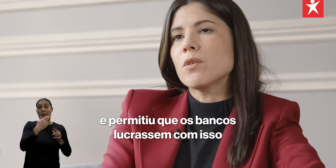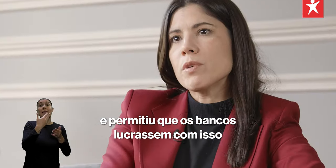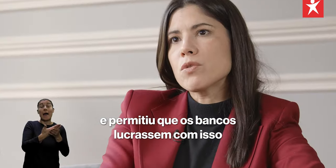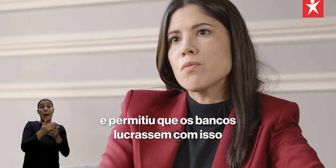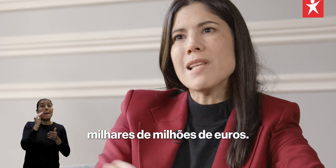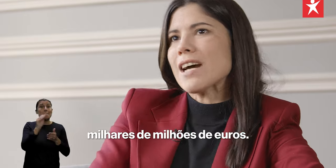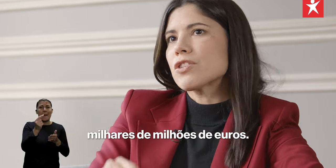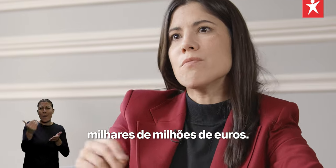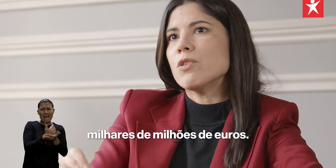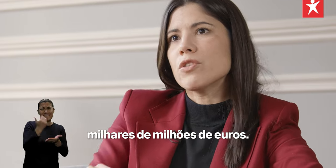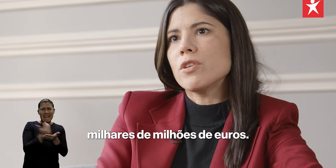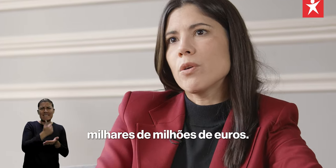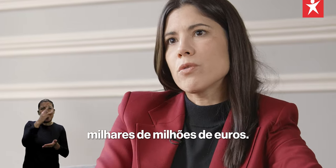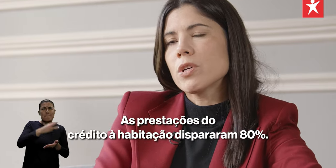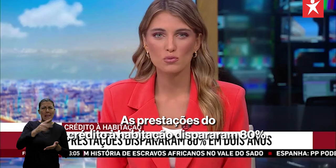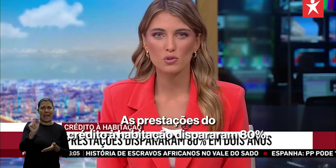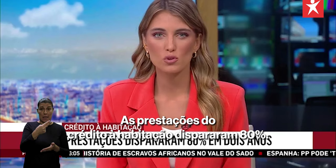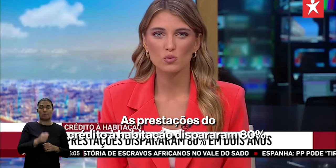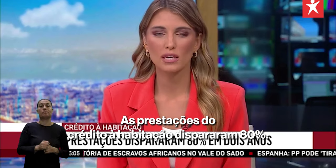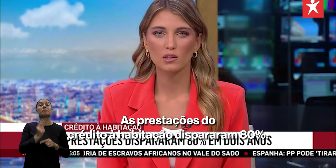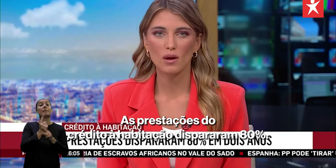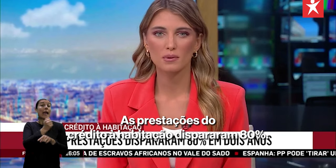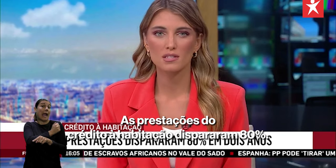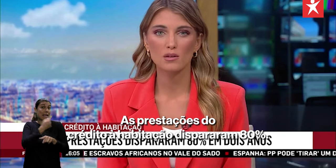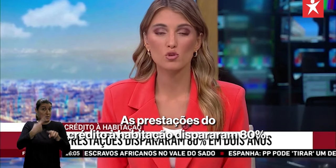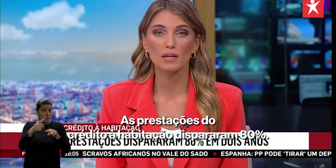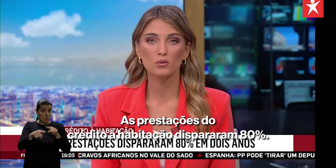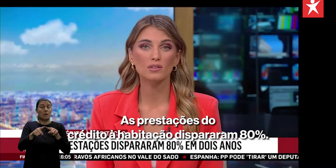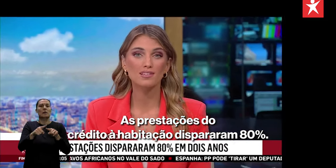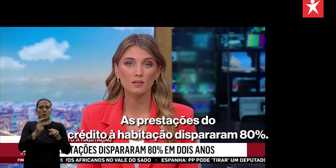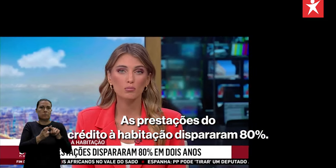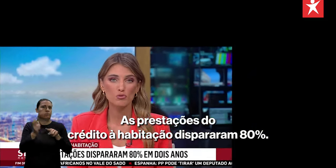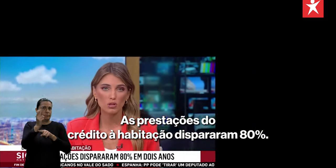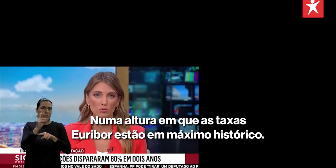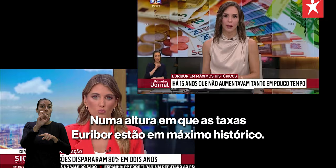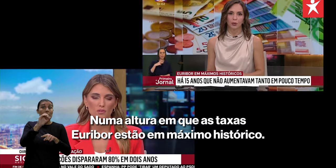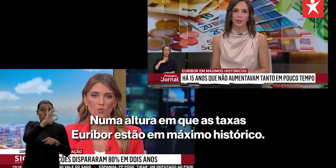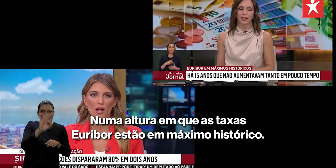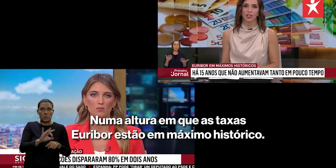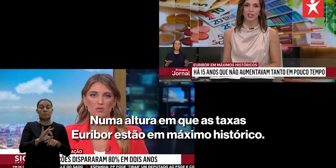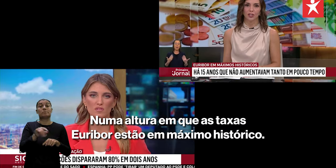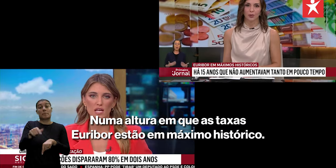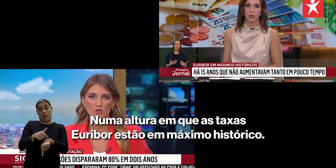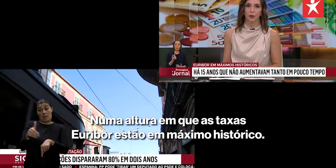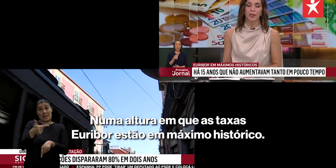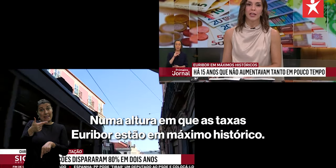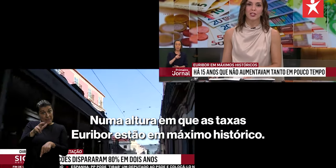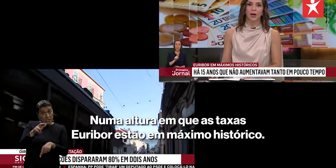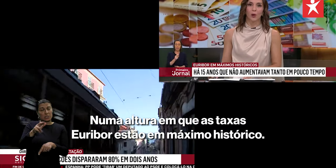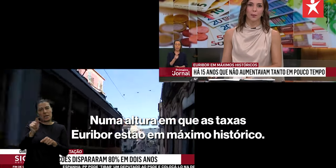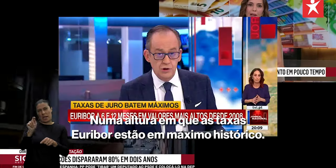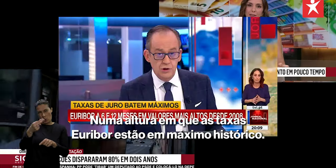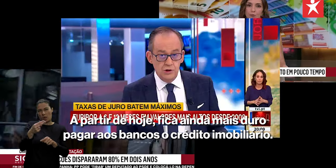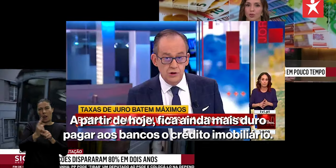lucrassem com isso, milhares de milhões de euros. As prestações do crédito à habitação dispararam 80%. Numa altura em que as taxas Eurívor